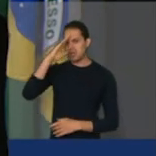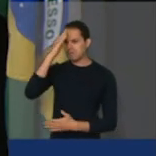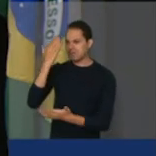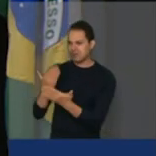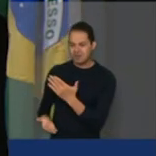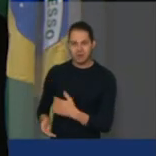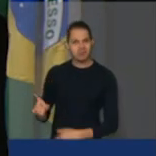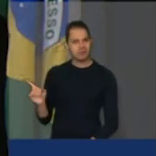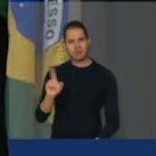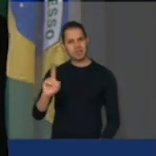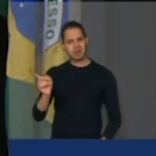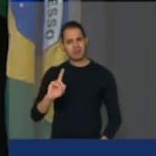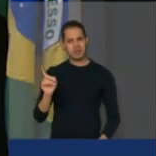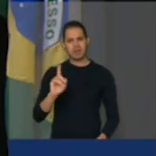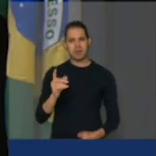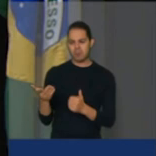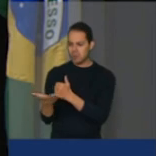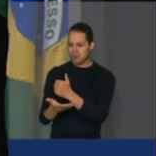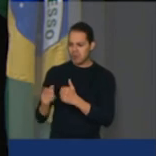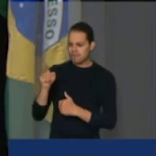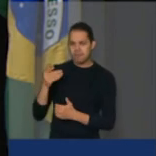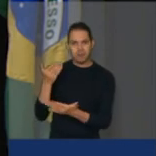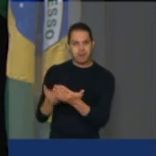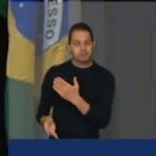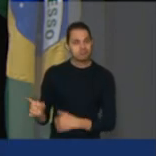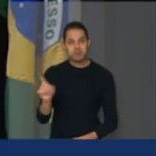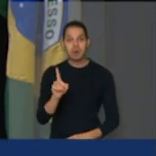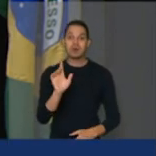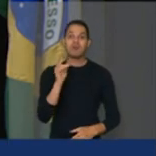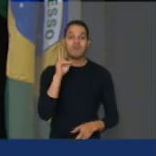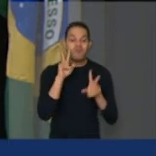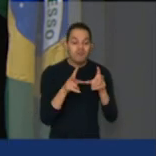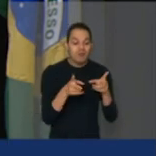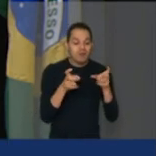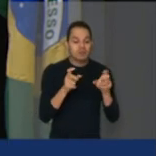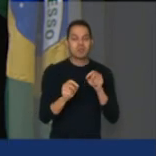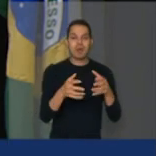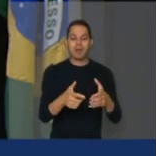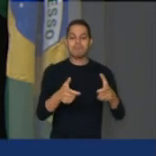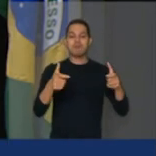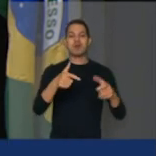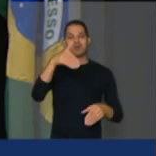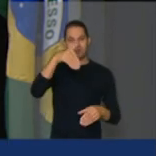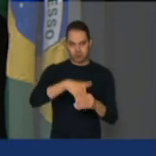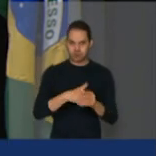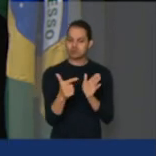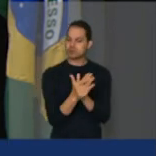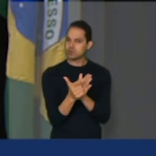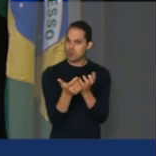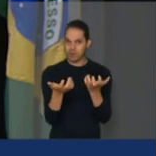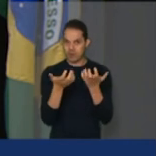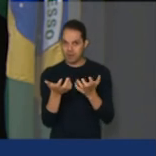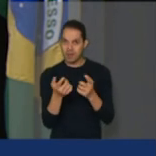não foi uma derrota da sua base nós vimos aqui uma maioria que votou pelo voto impresso